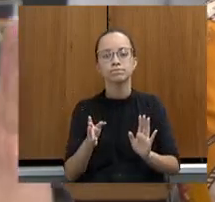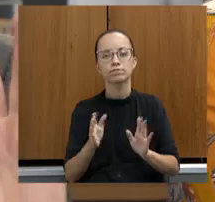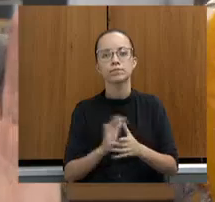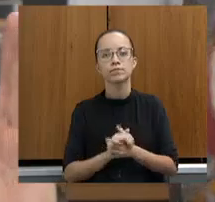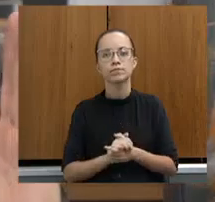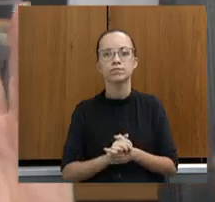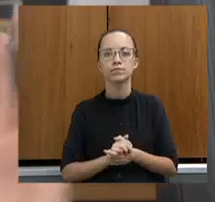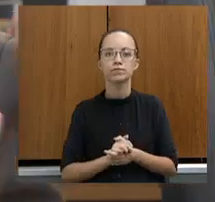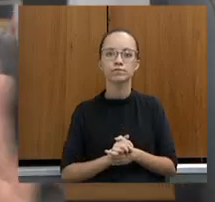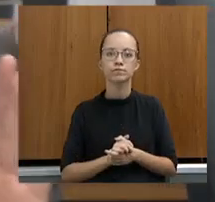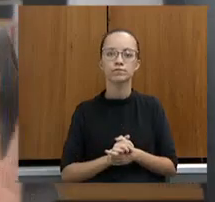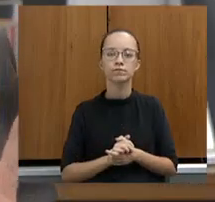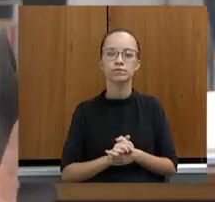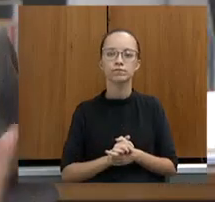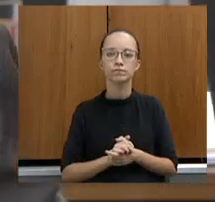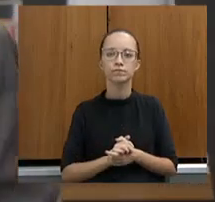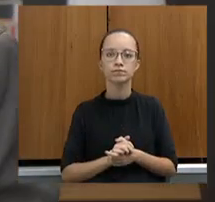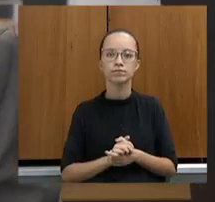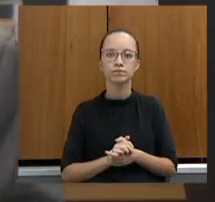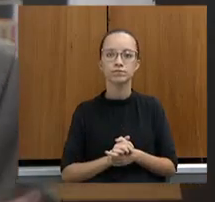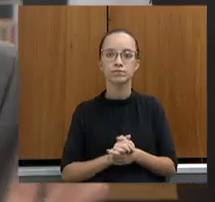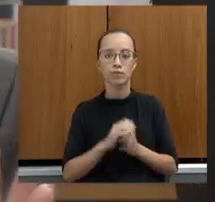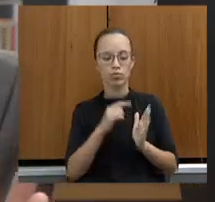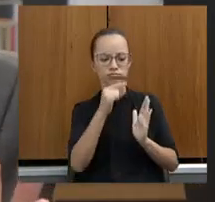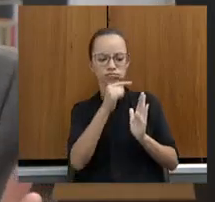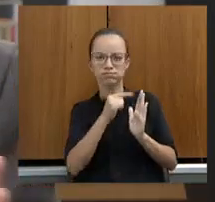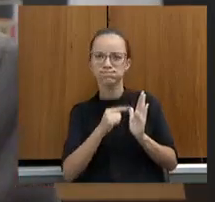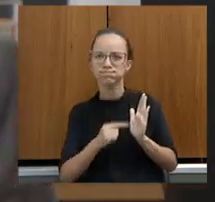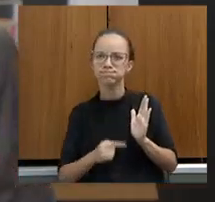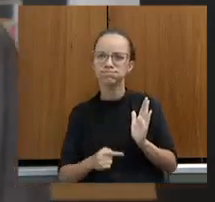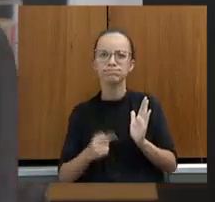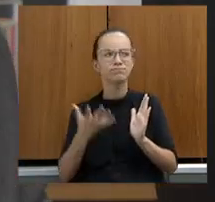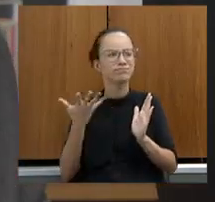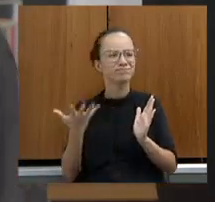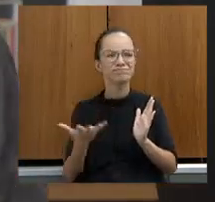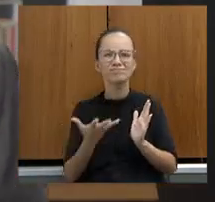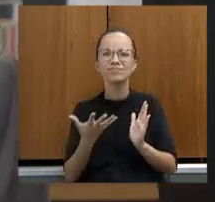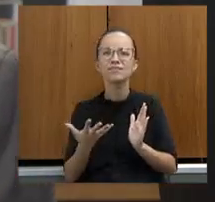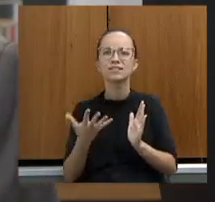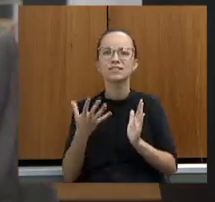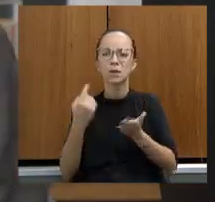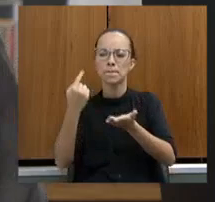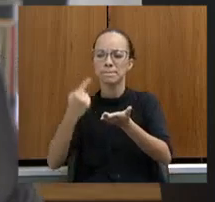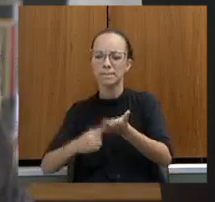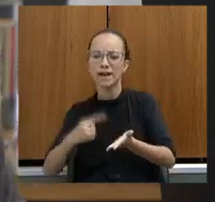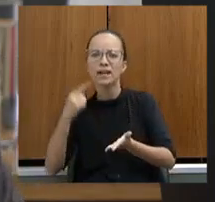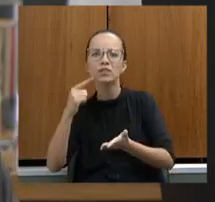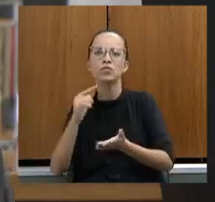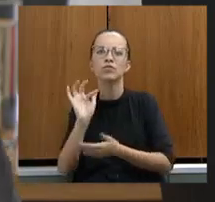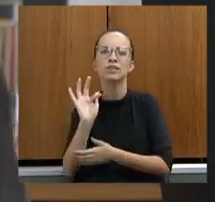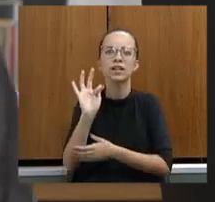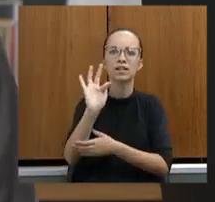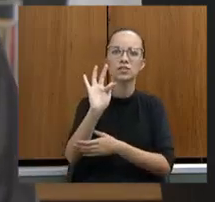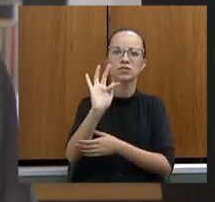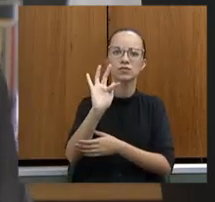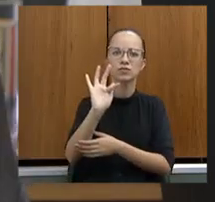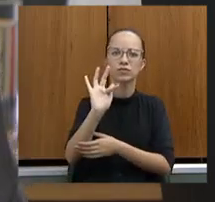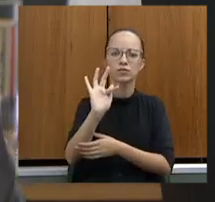heresia heresia isso aqui viola todos os patos viola Parque federativo viola